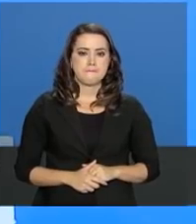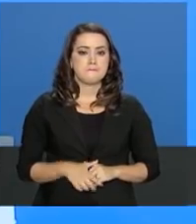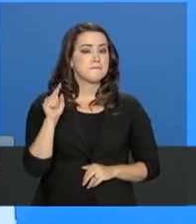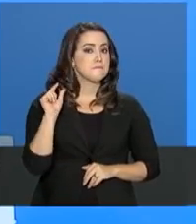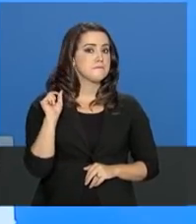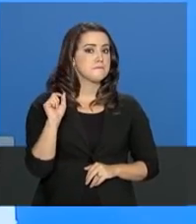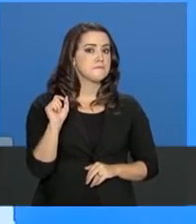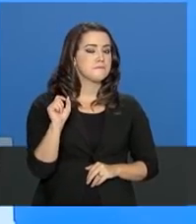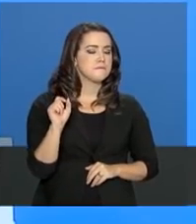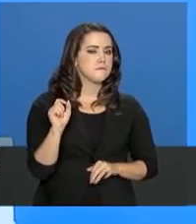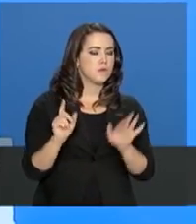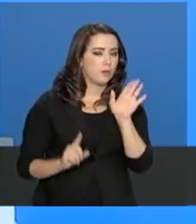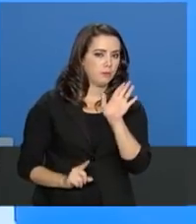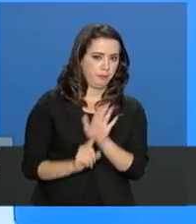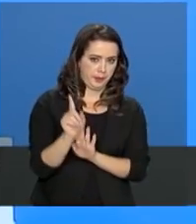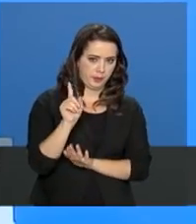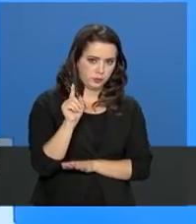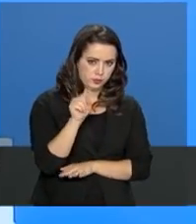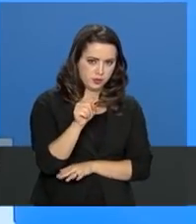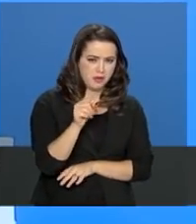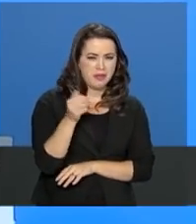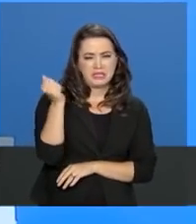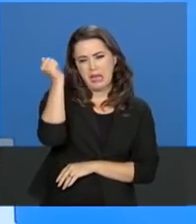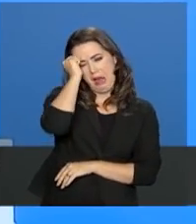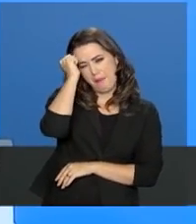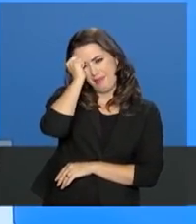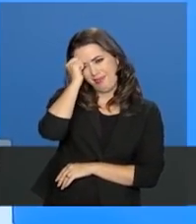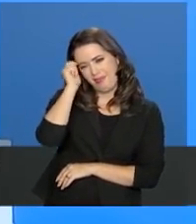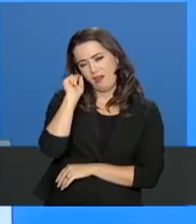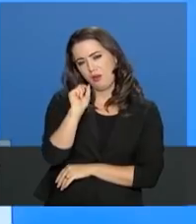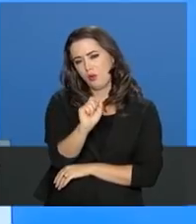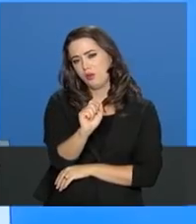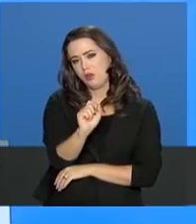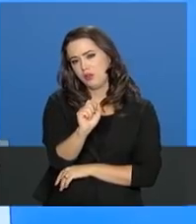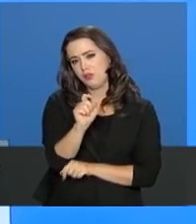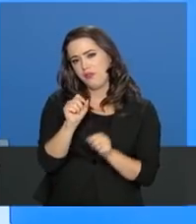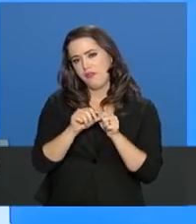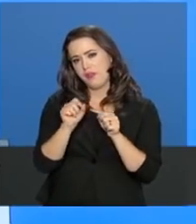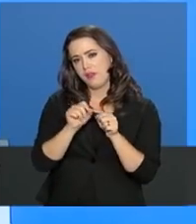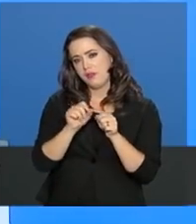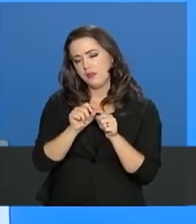só chegou a se arrepender eu te arrebento união perfeita